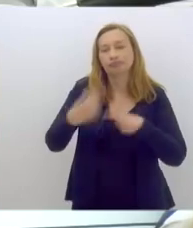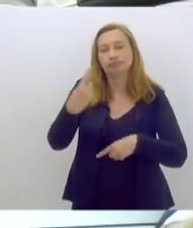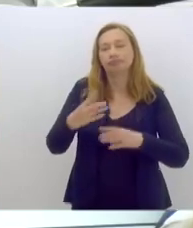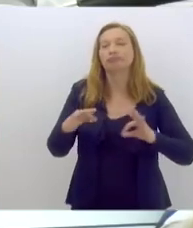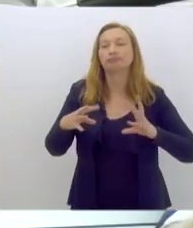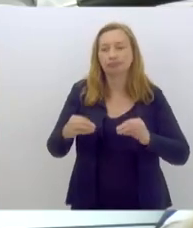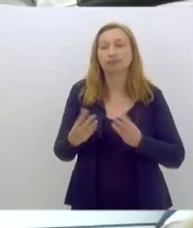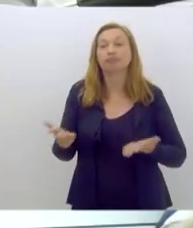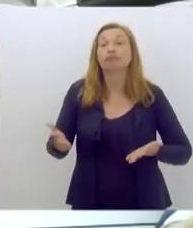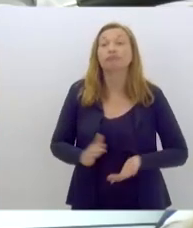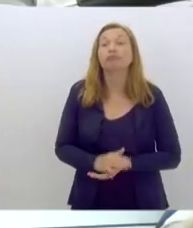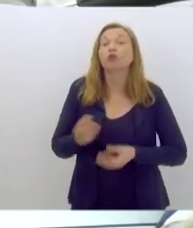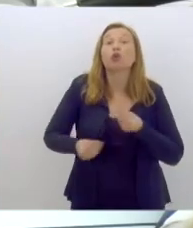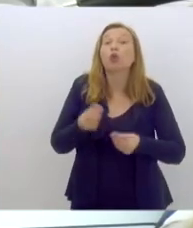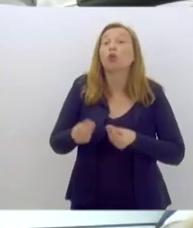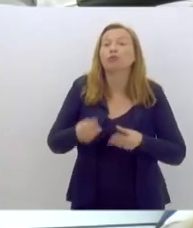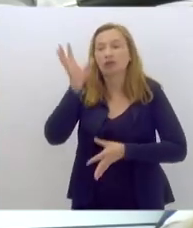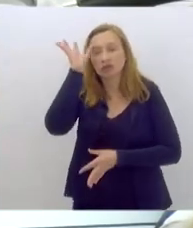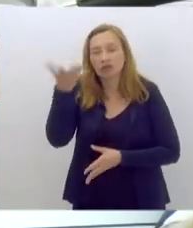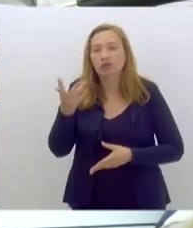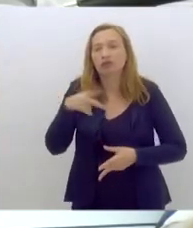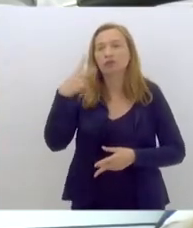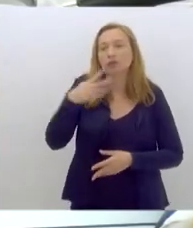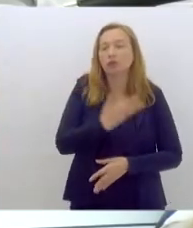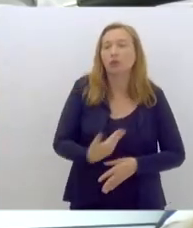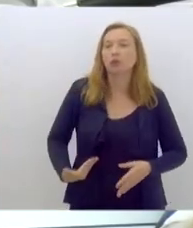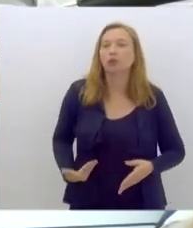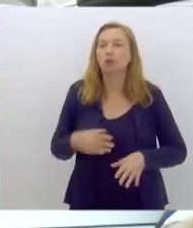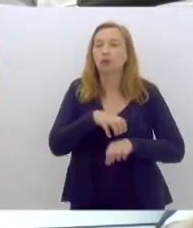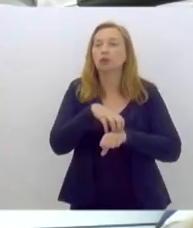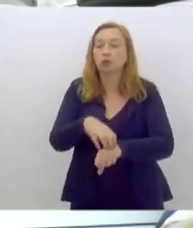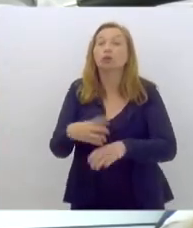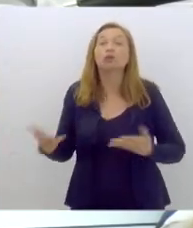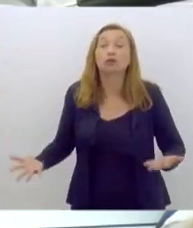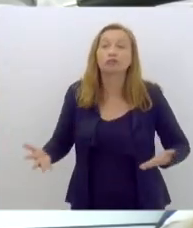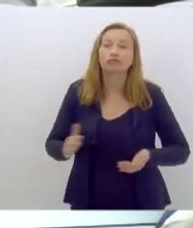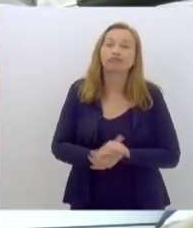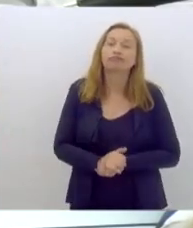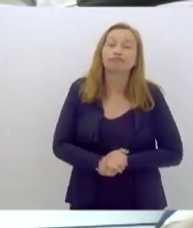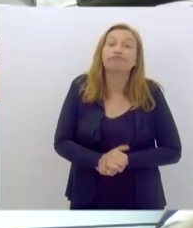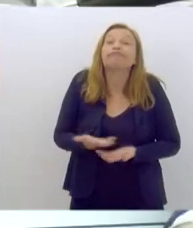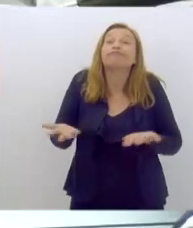isso daí como é que você resolve usar para essa política pública de Transportes